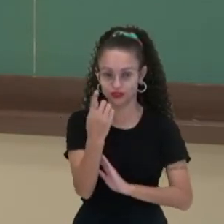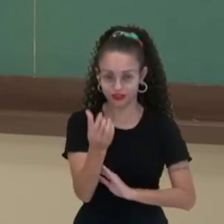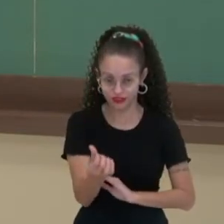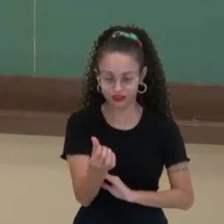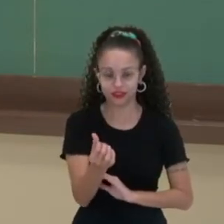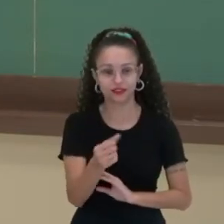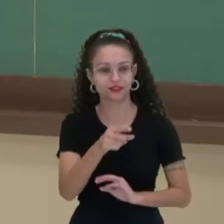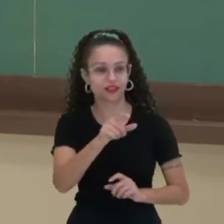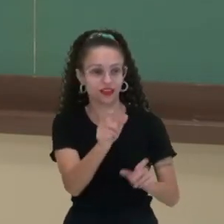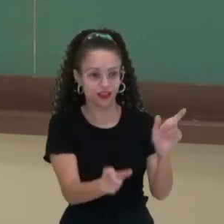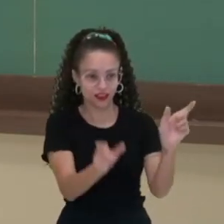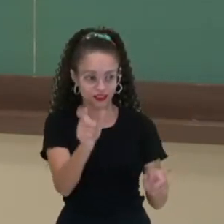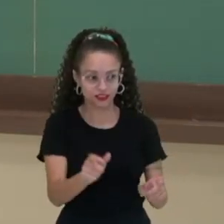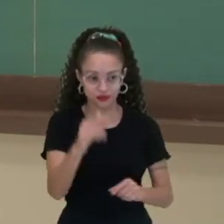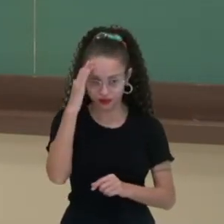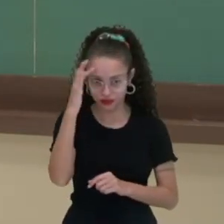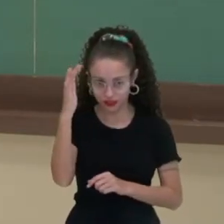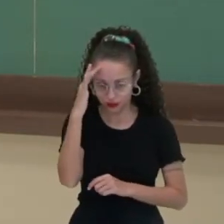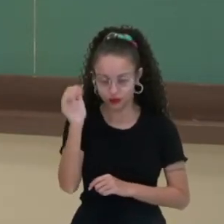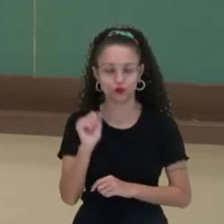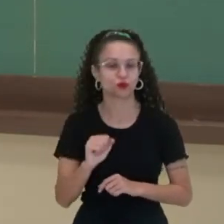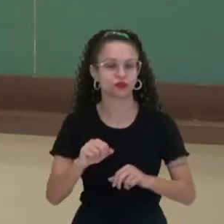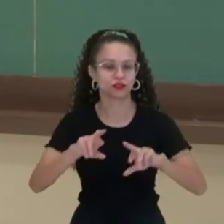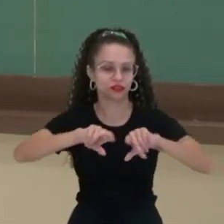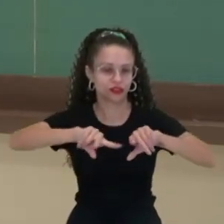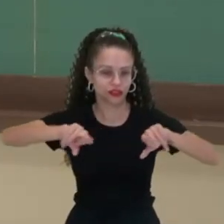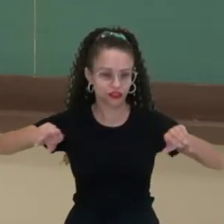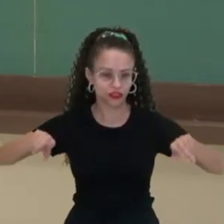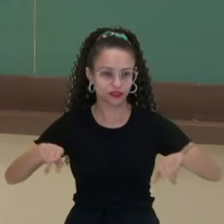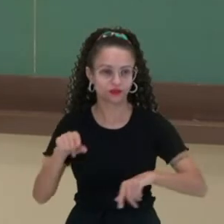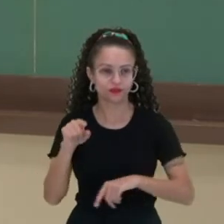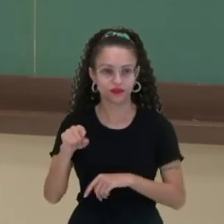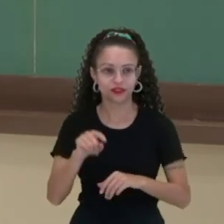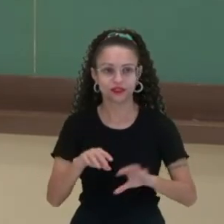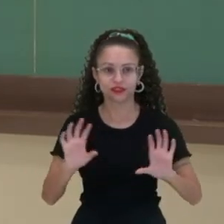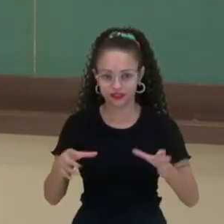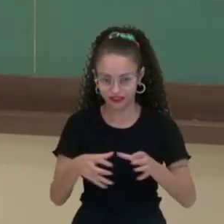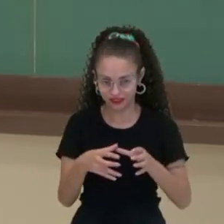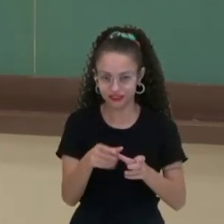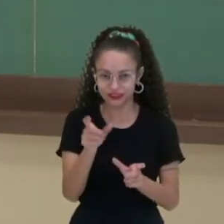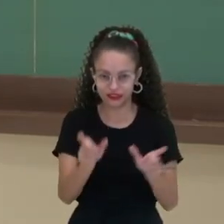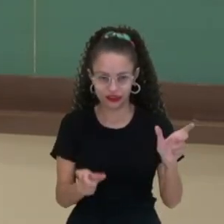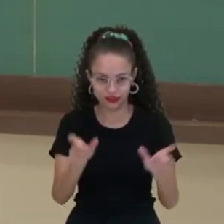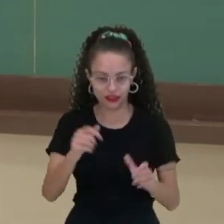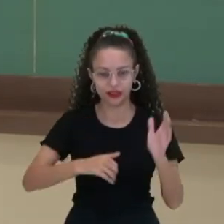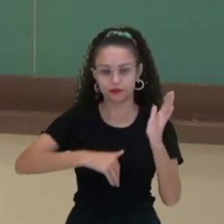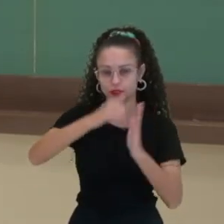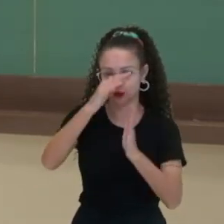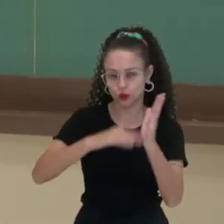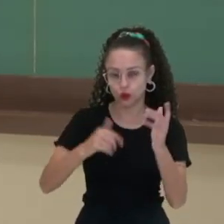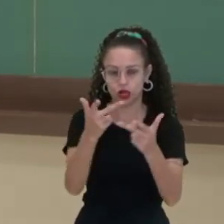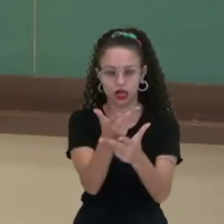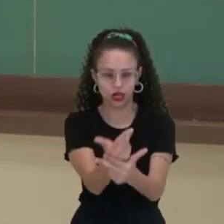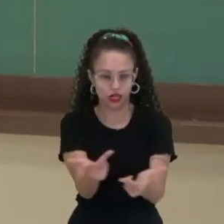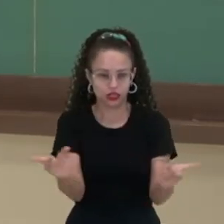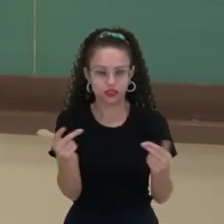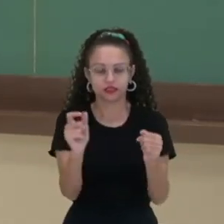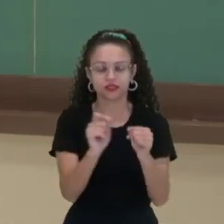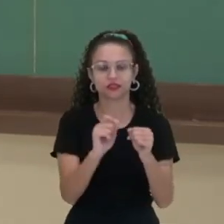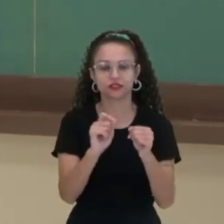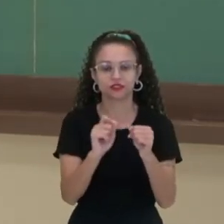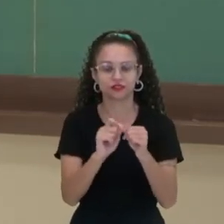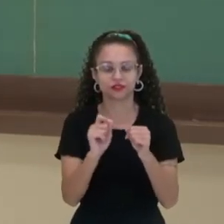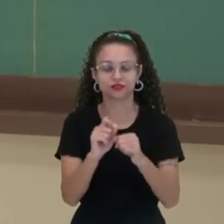esses pensadores, Leonardo da Vinci, poxa, essa galera aí, a nata dos pintores que fizeram lá a